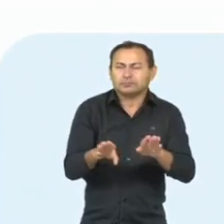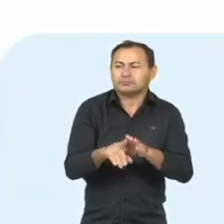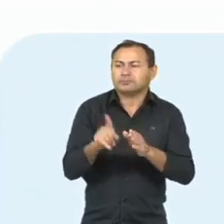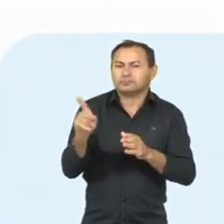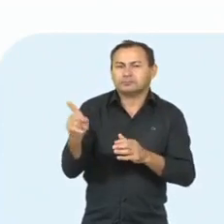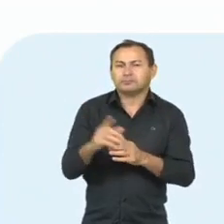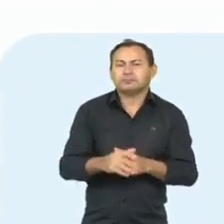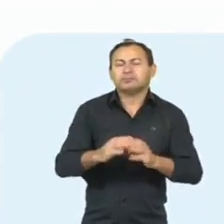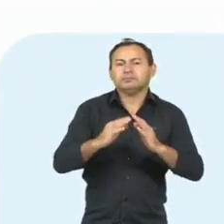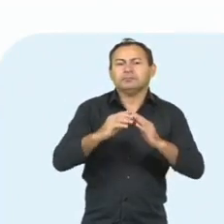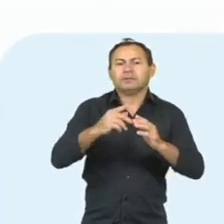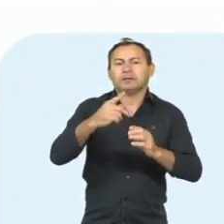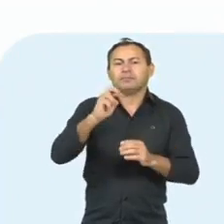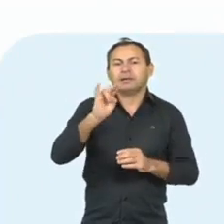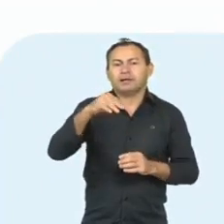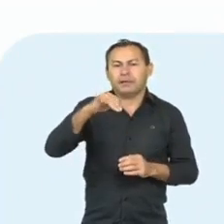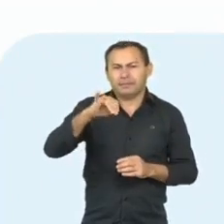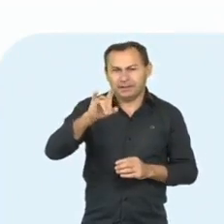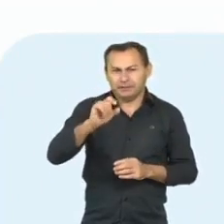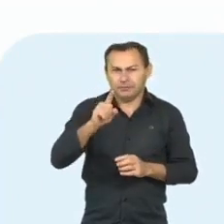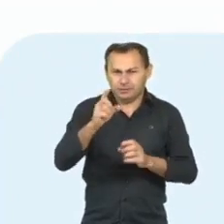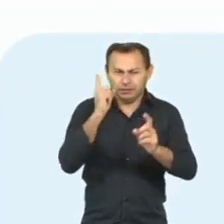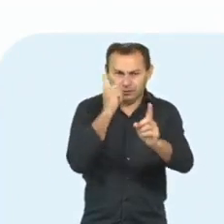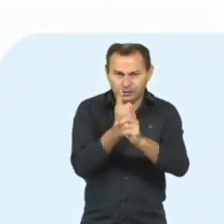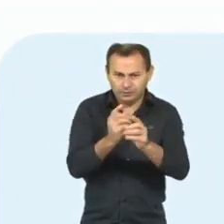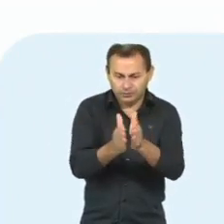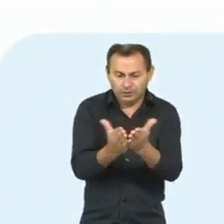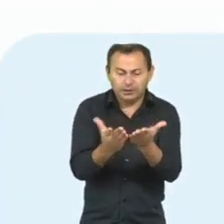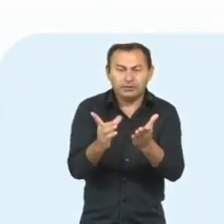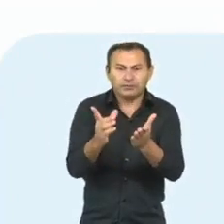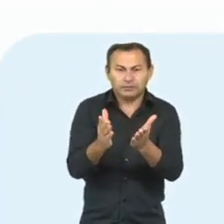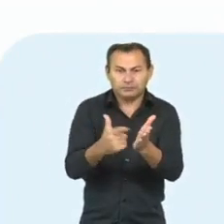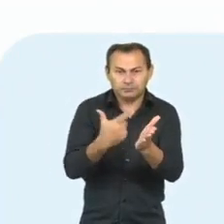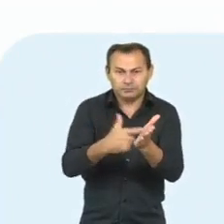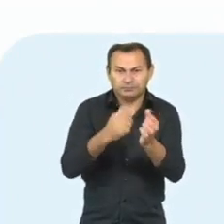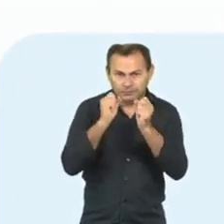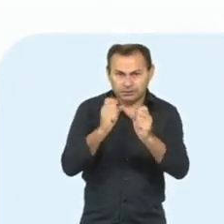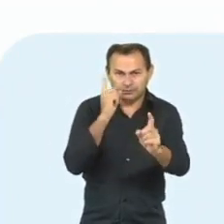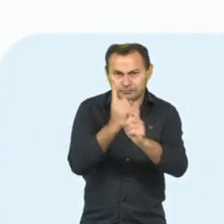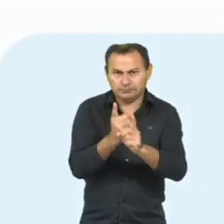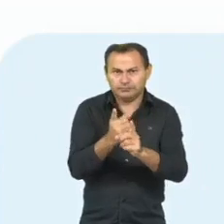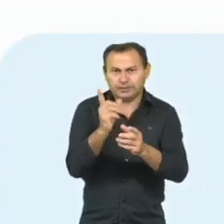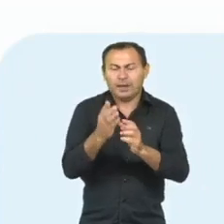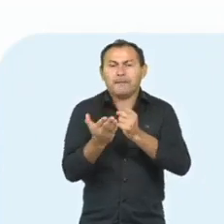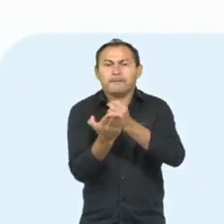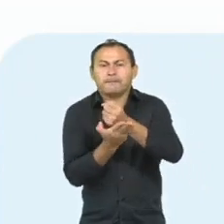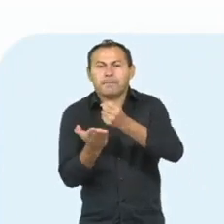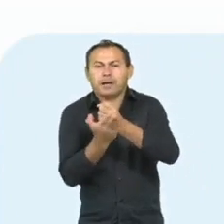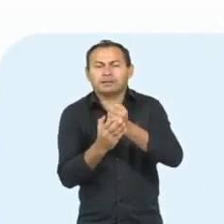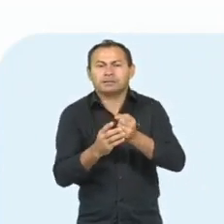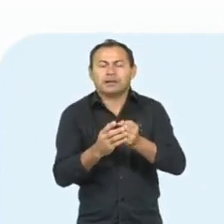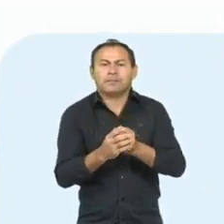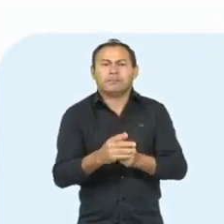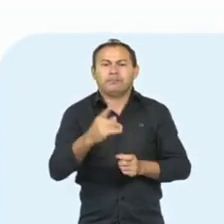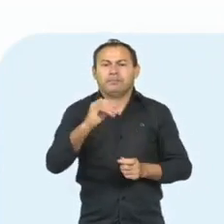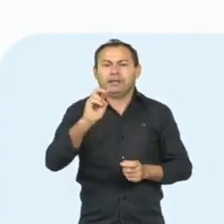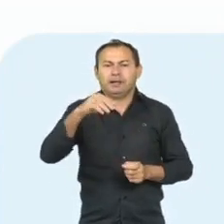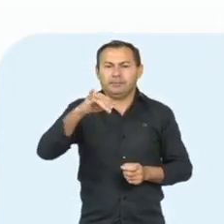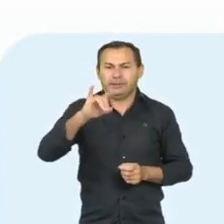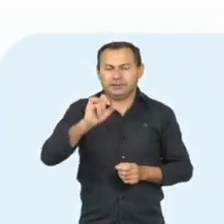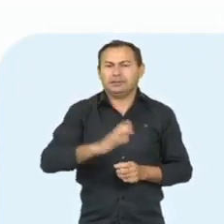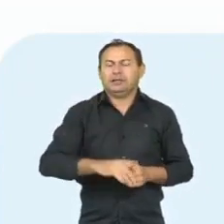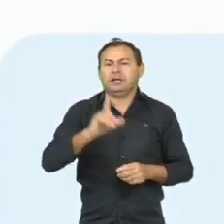aquela pirâmide que você também pode encontrar no livro didático, tá? Como a base dessa pirâmide, ela